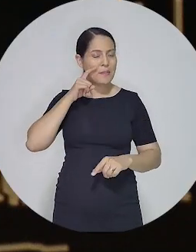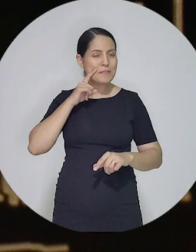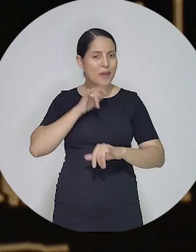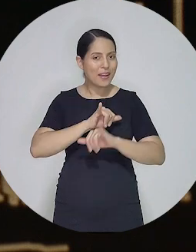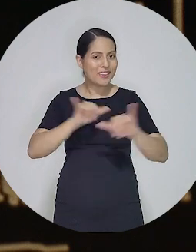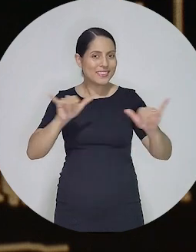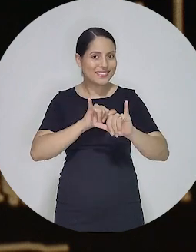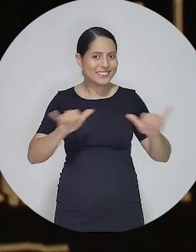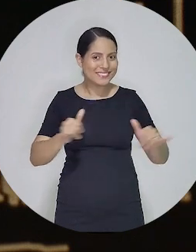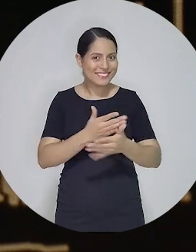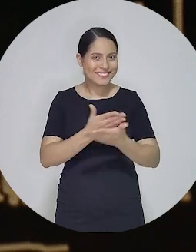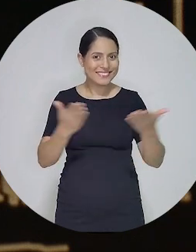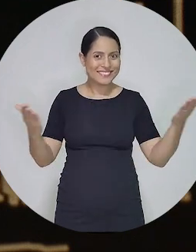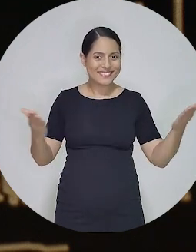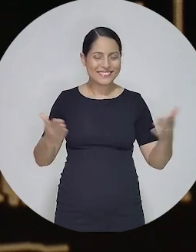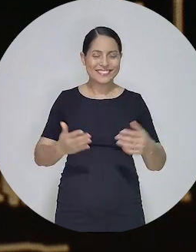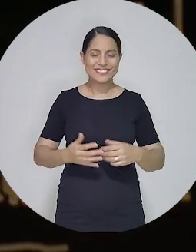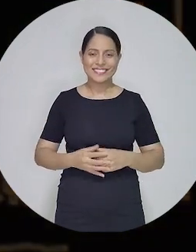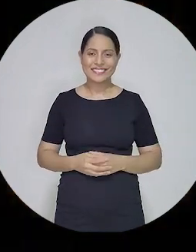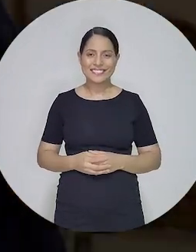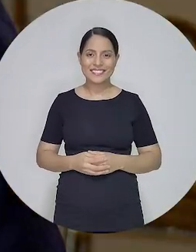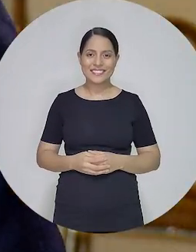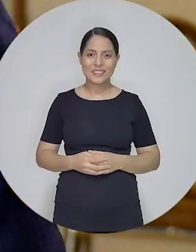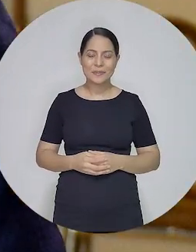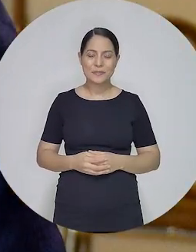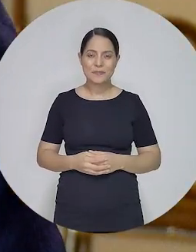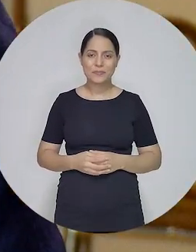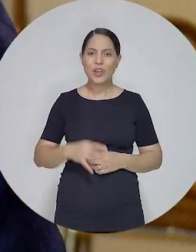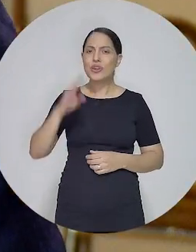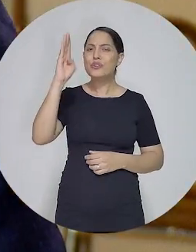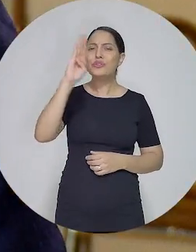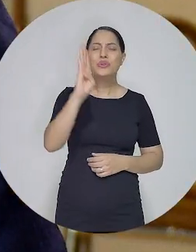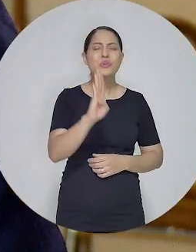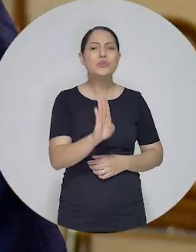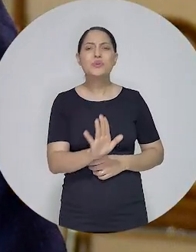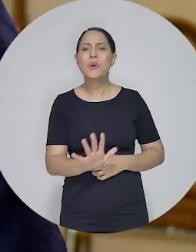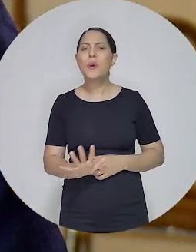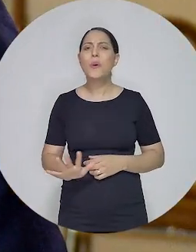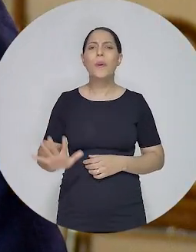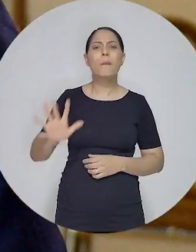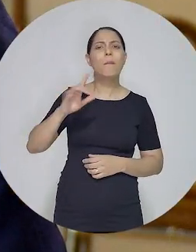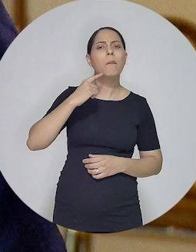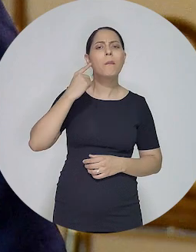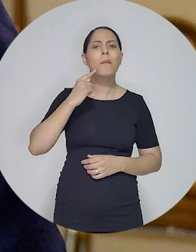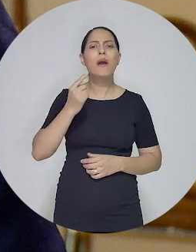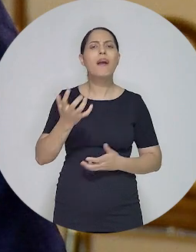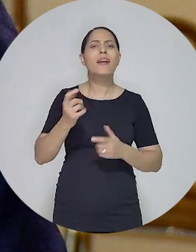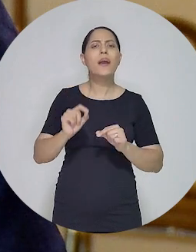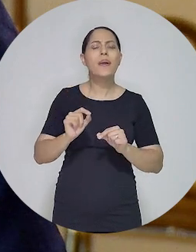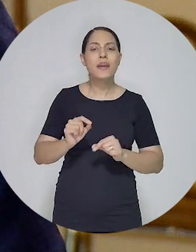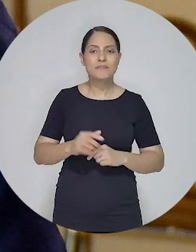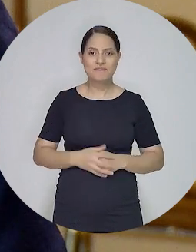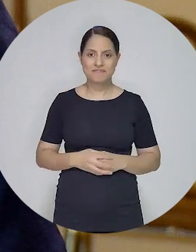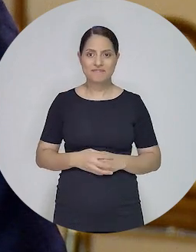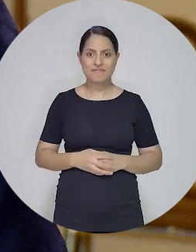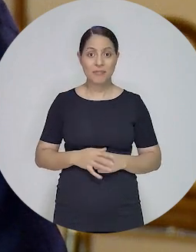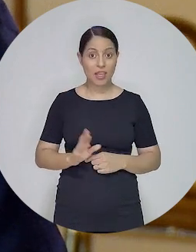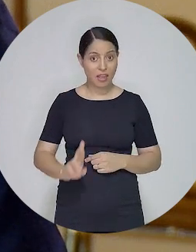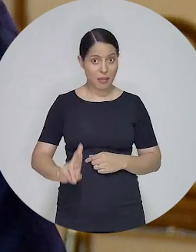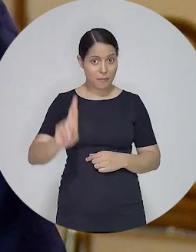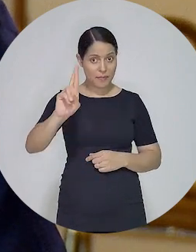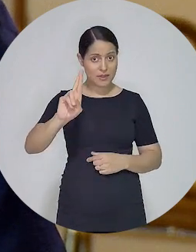recado para você e para toda a advocacia. O que todos os advogados brasileiros e advogadas brasileiras querem da Ordem